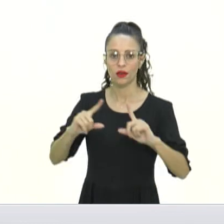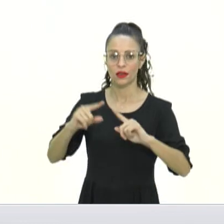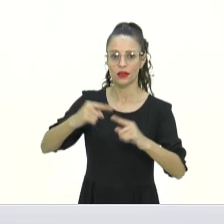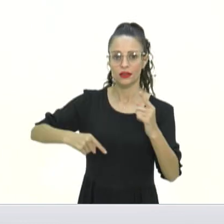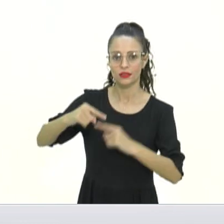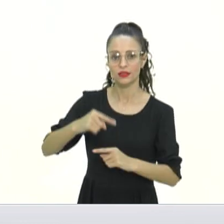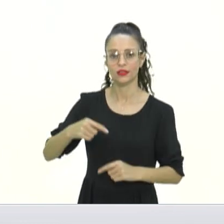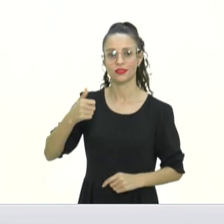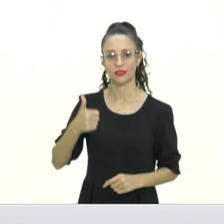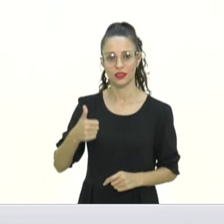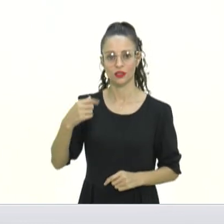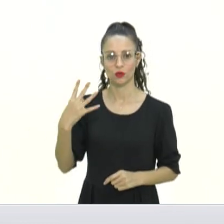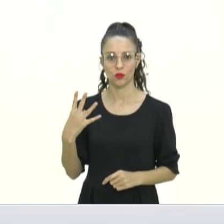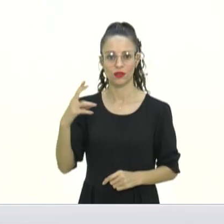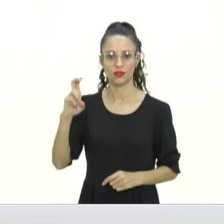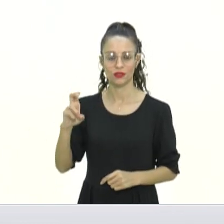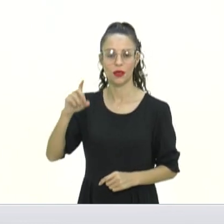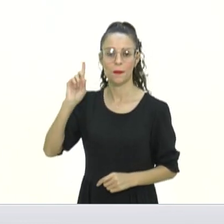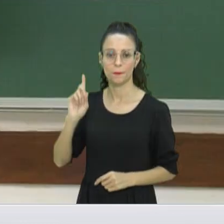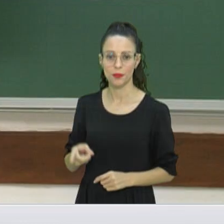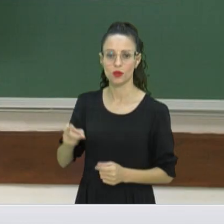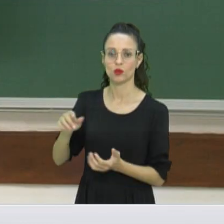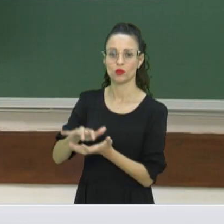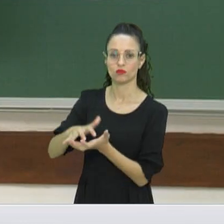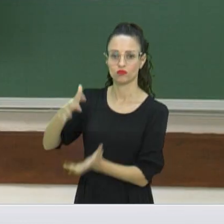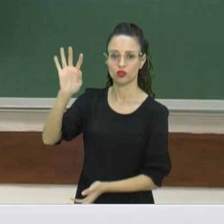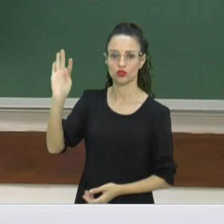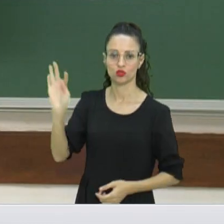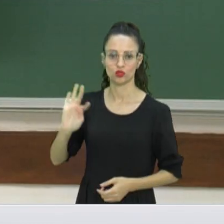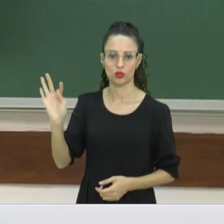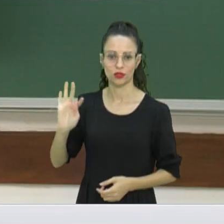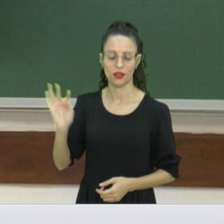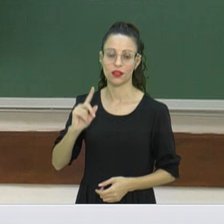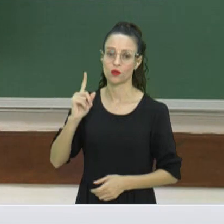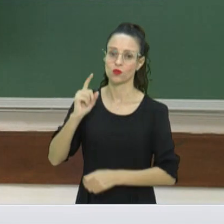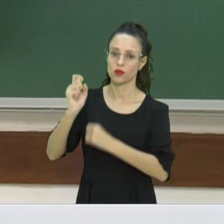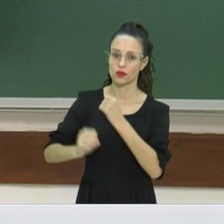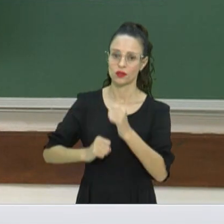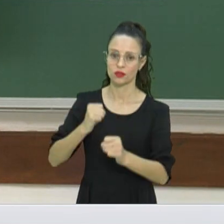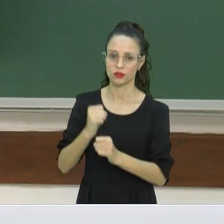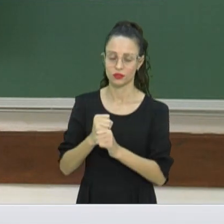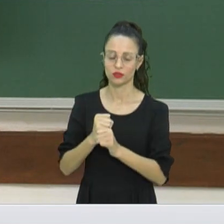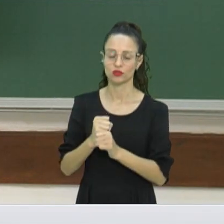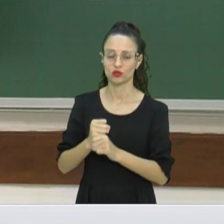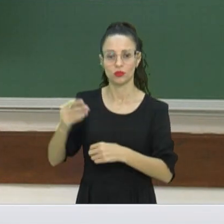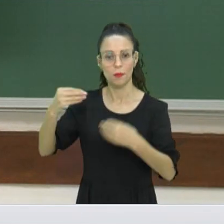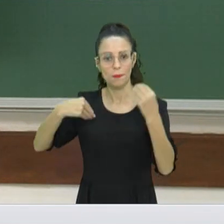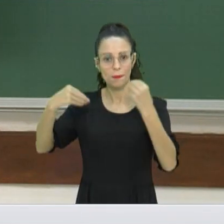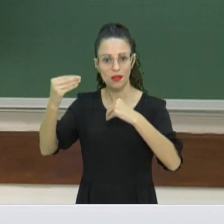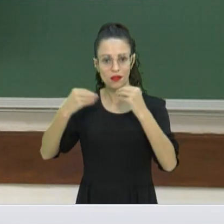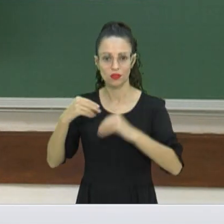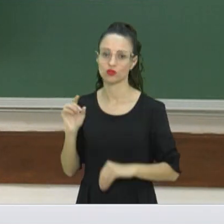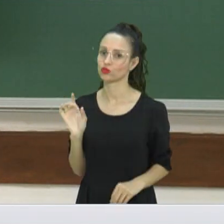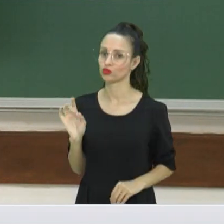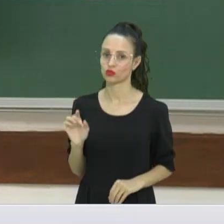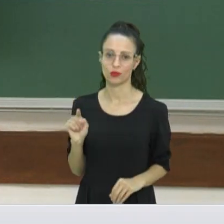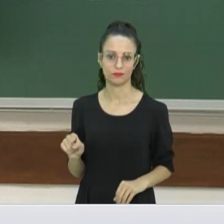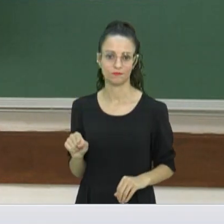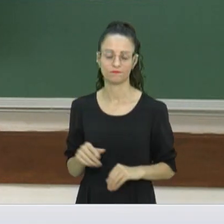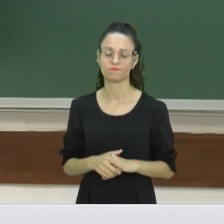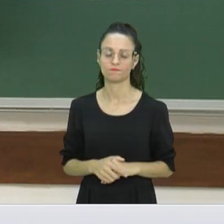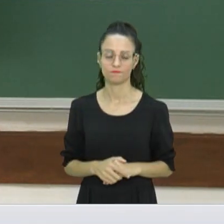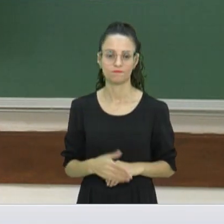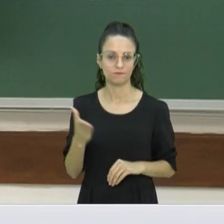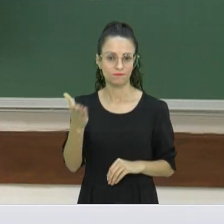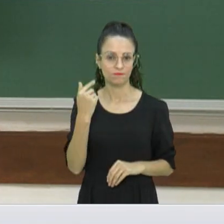recicla 145 mil toneladas no ano de lixo plástico. Só isso.